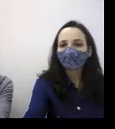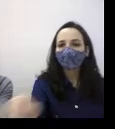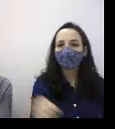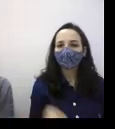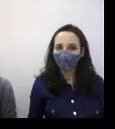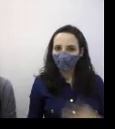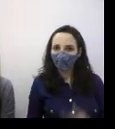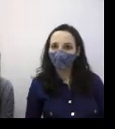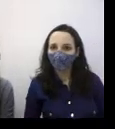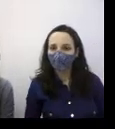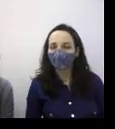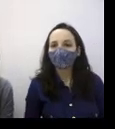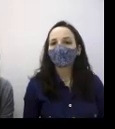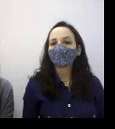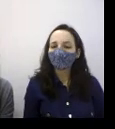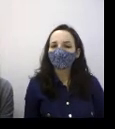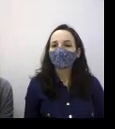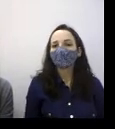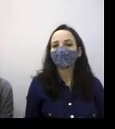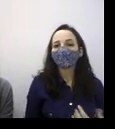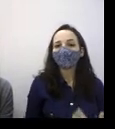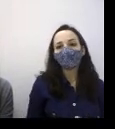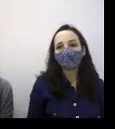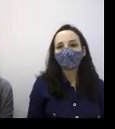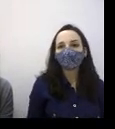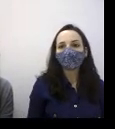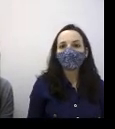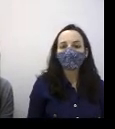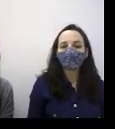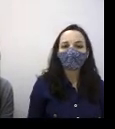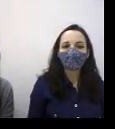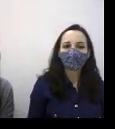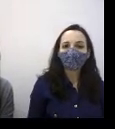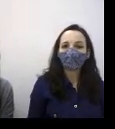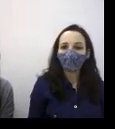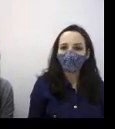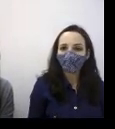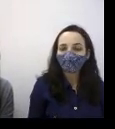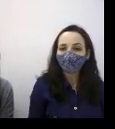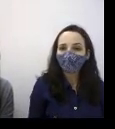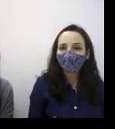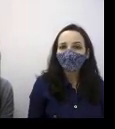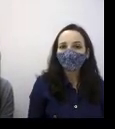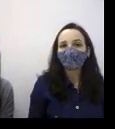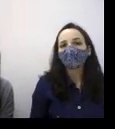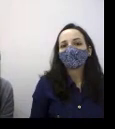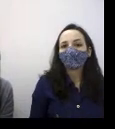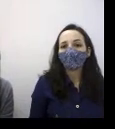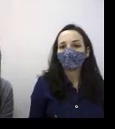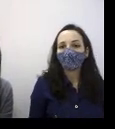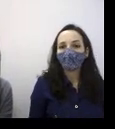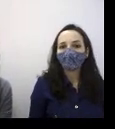Então, aqui nós iniciamos trazendo aqui já uma dica para quem não assistiu ainda, o